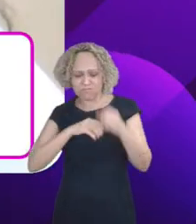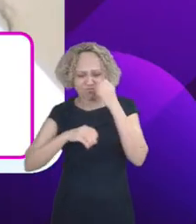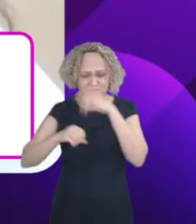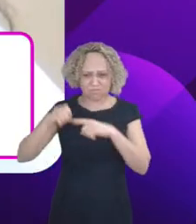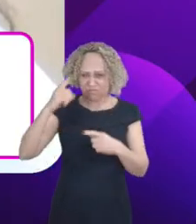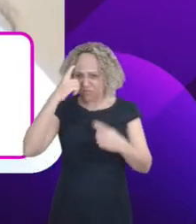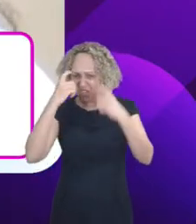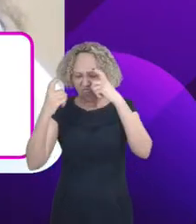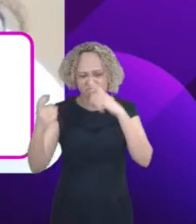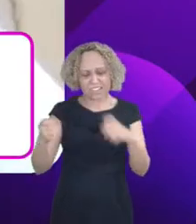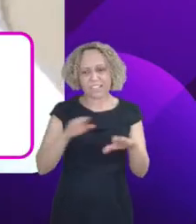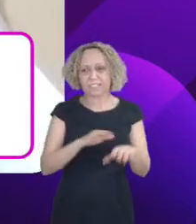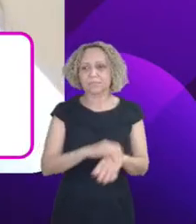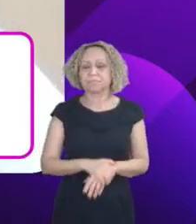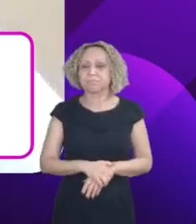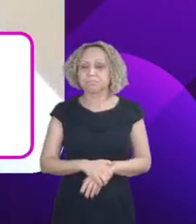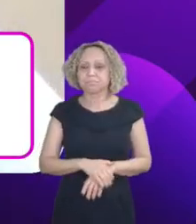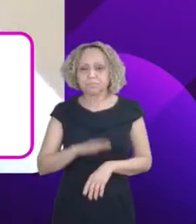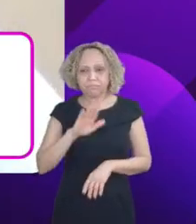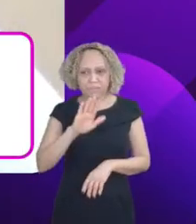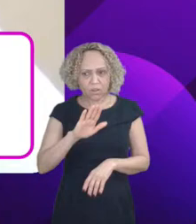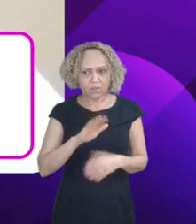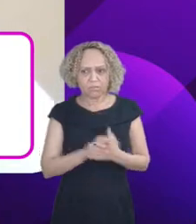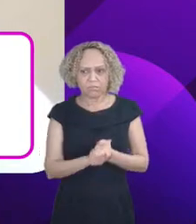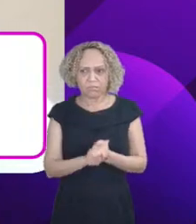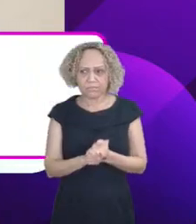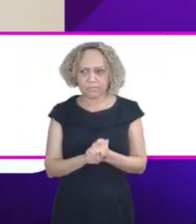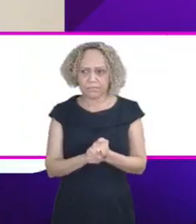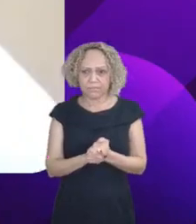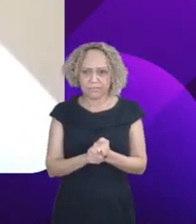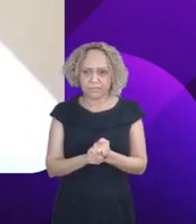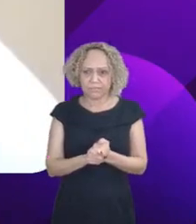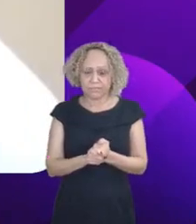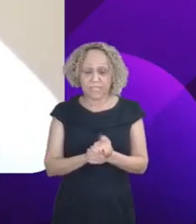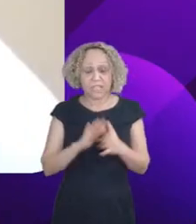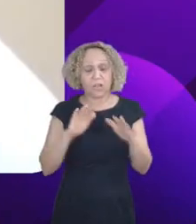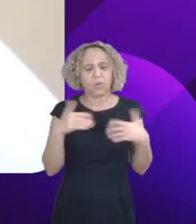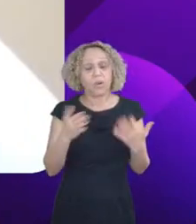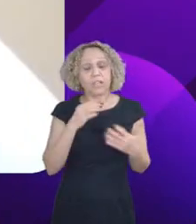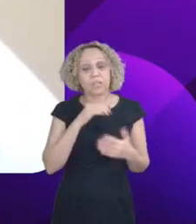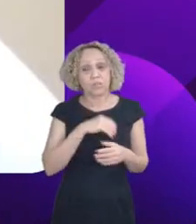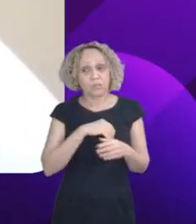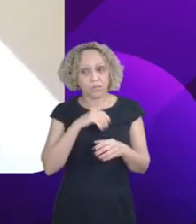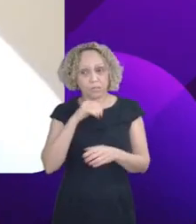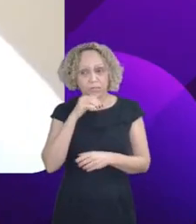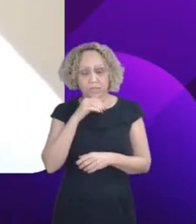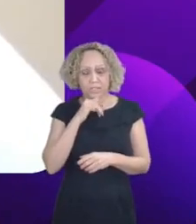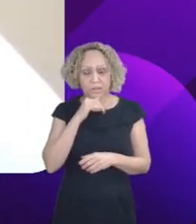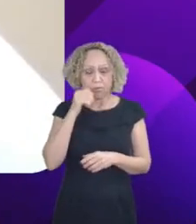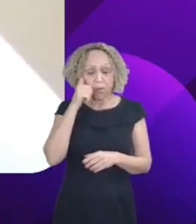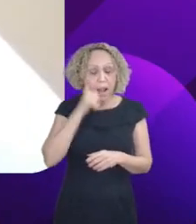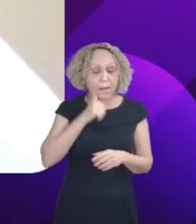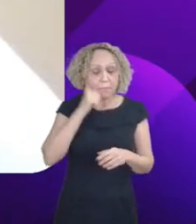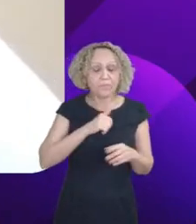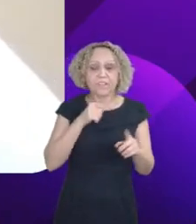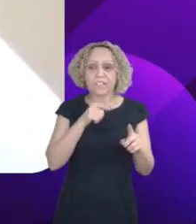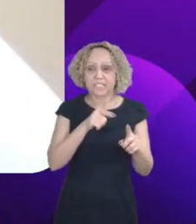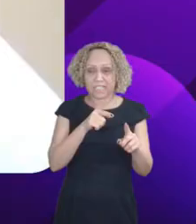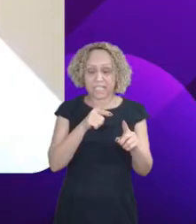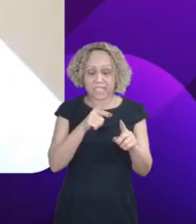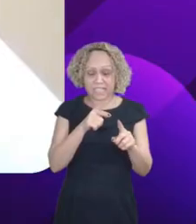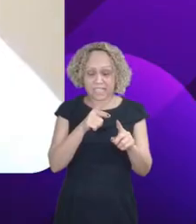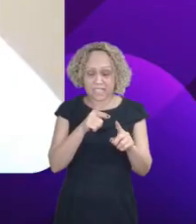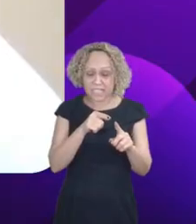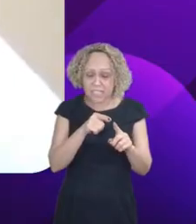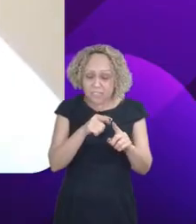já sofreu, em média, 7 violências anteriores. Sabe o que é que significa? Que sua irmã, sua amiga, sua